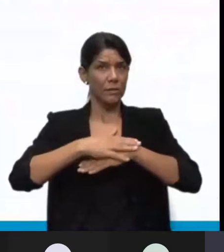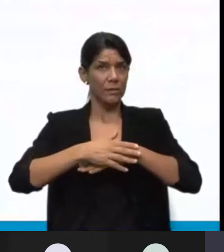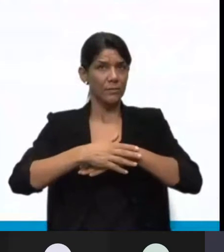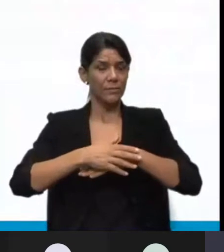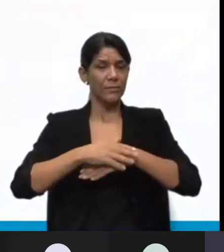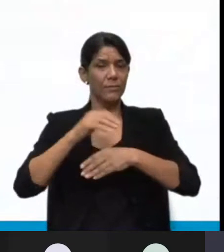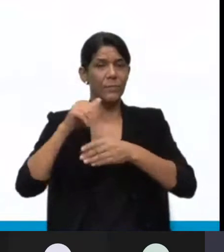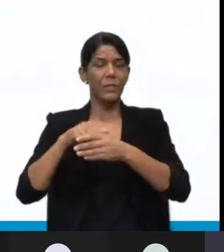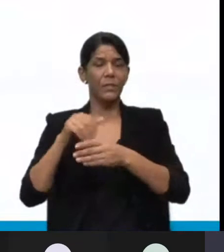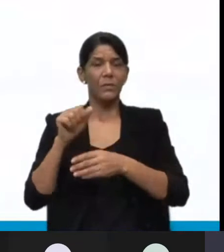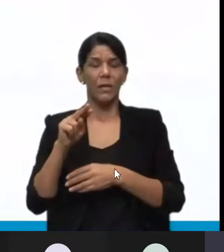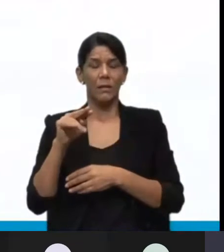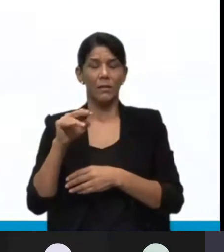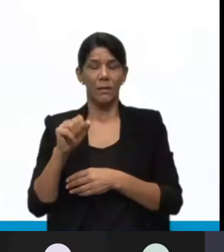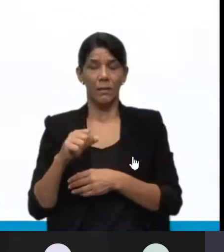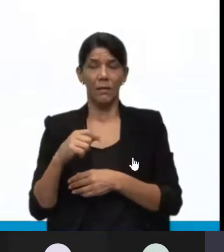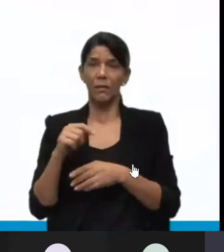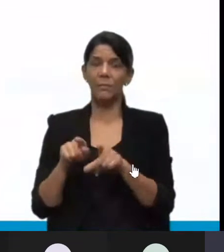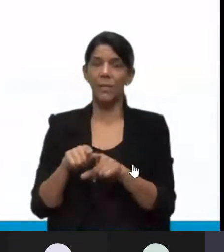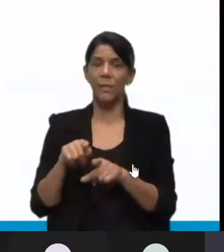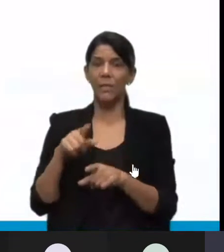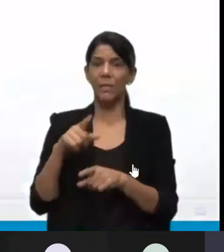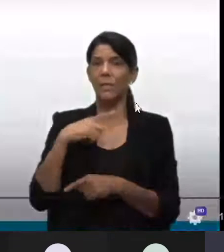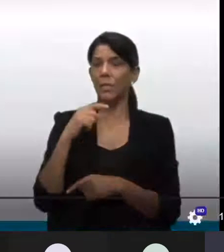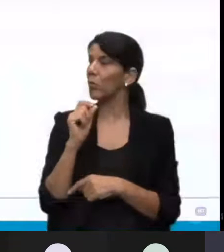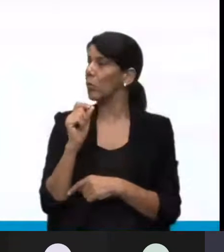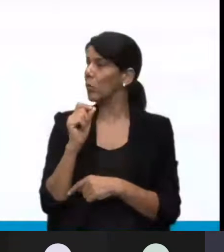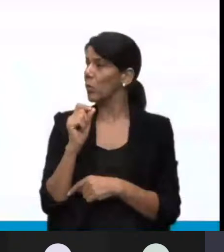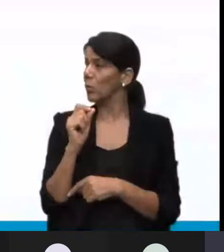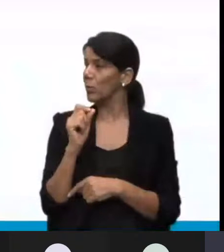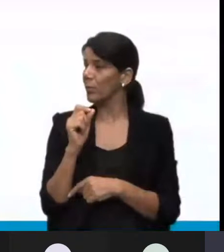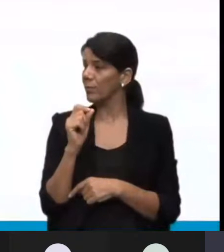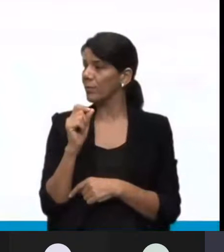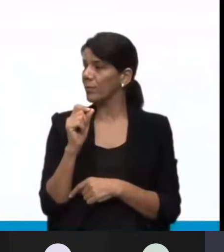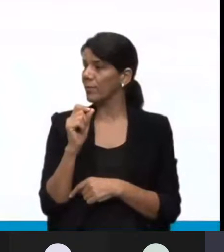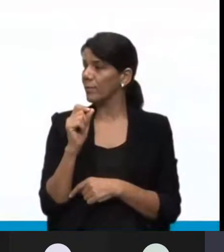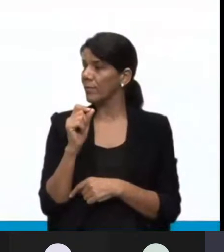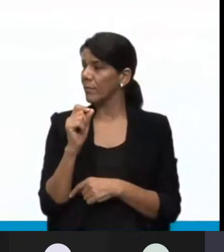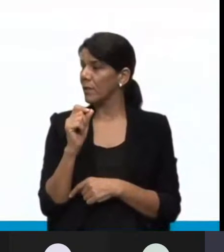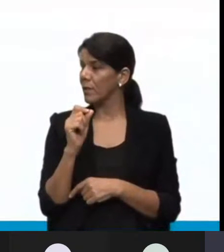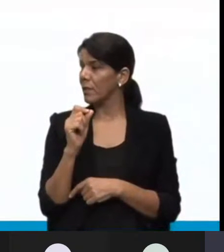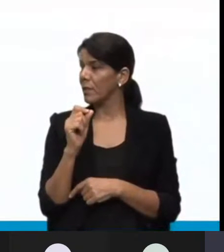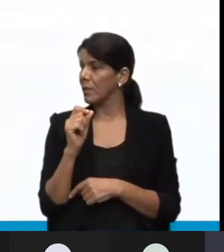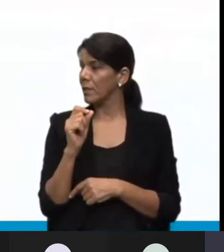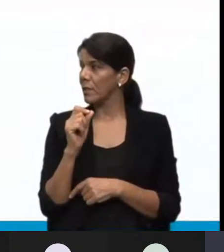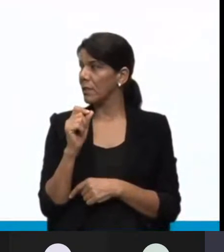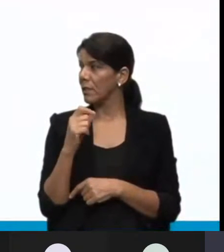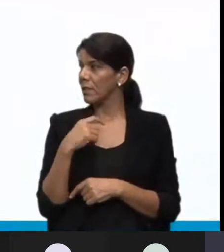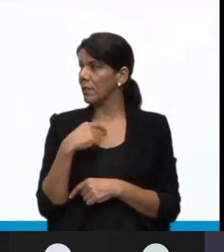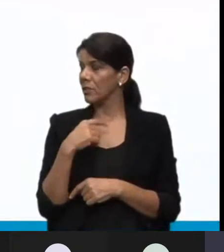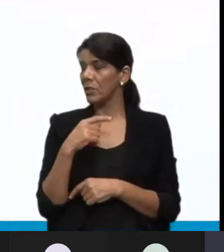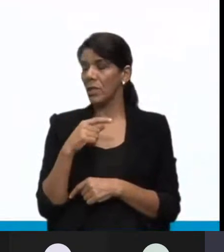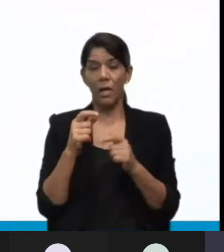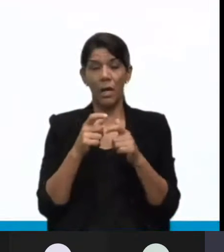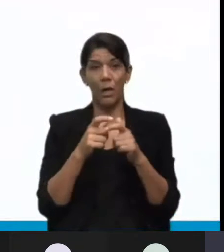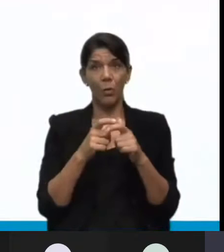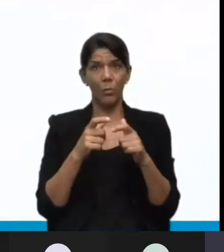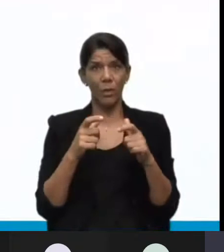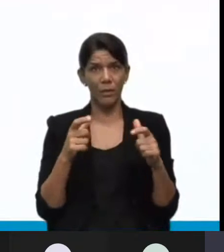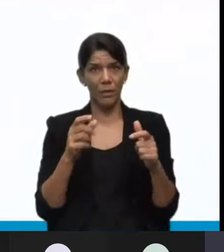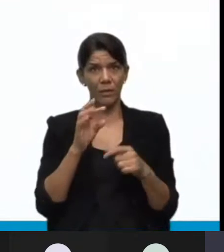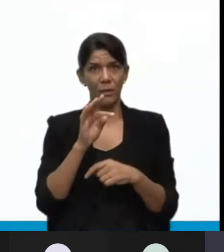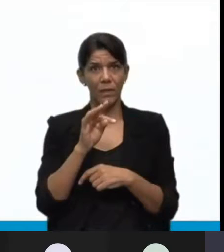minha artéria. E ainda, né, nós temos aqui, só para a gente completar, aqui já no grande aumento,